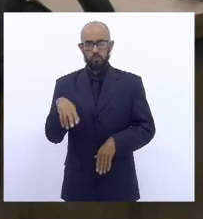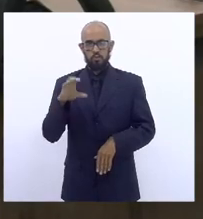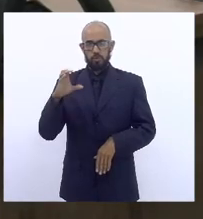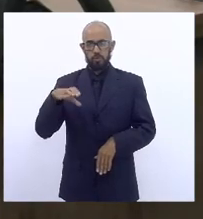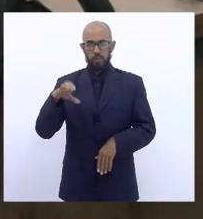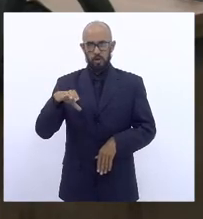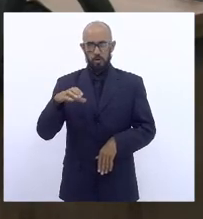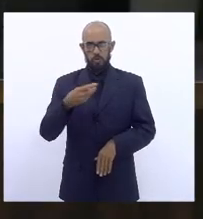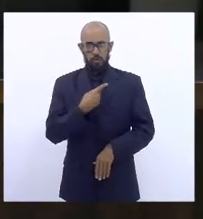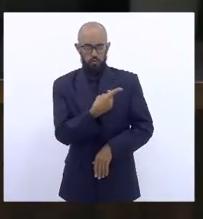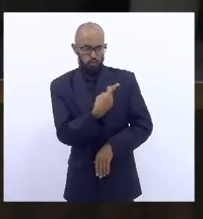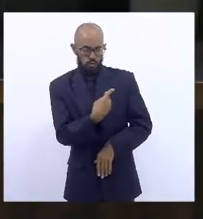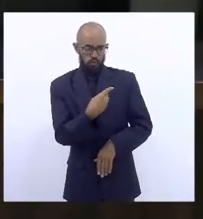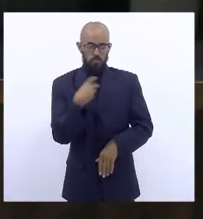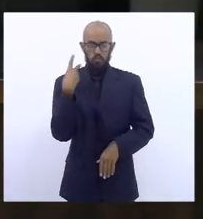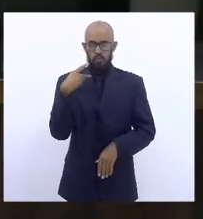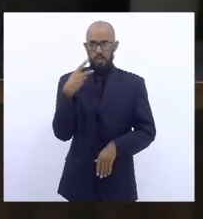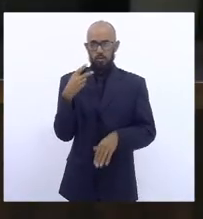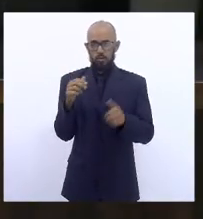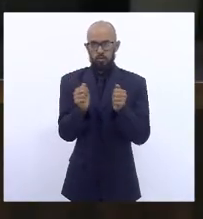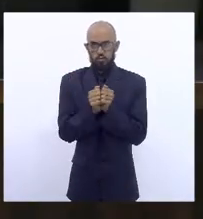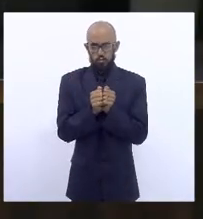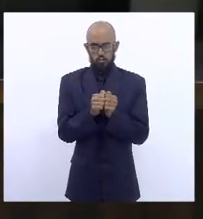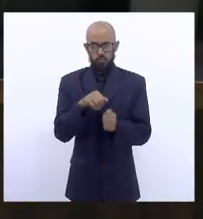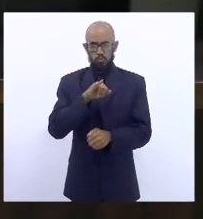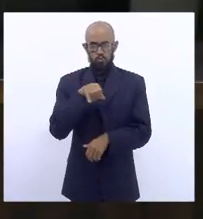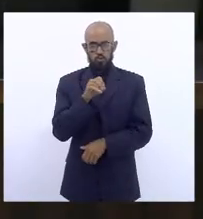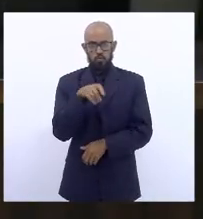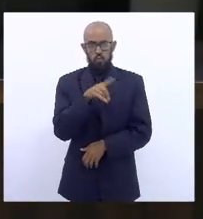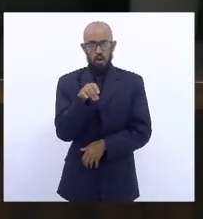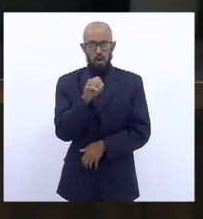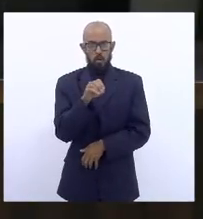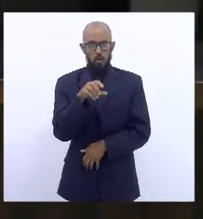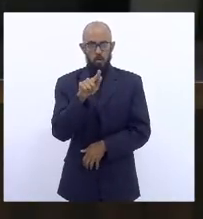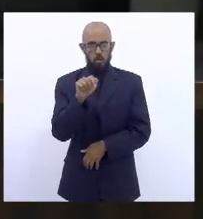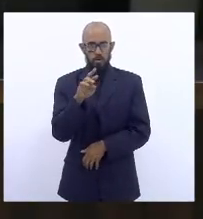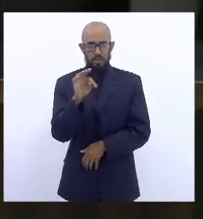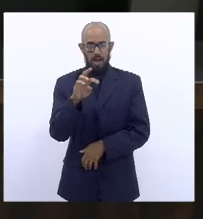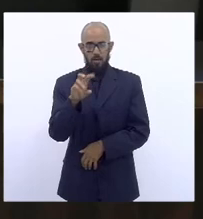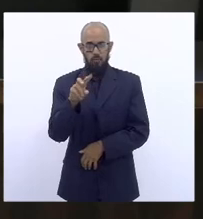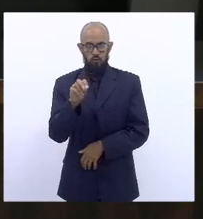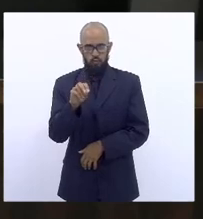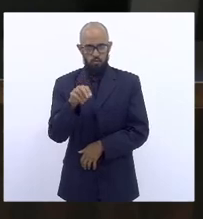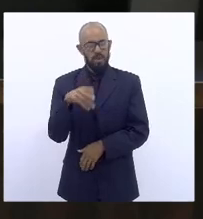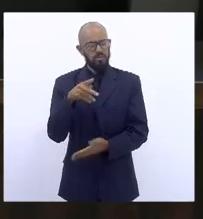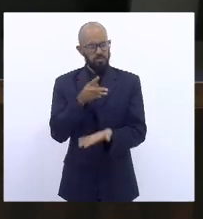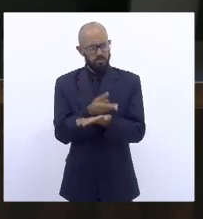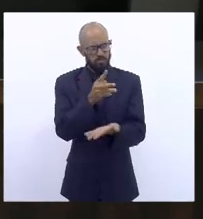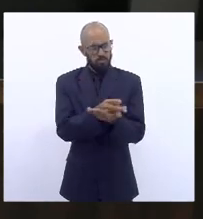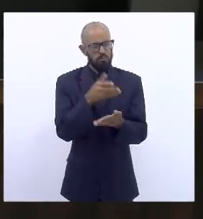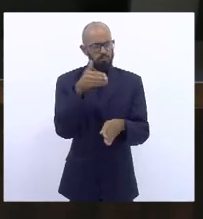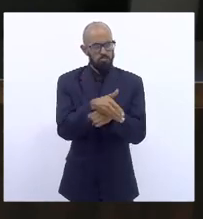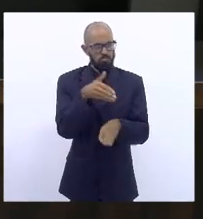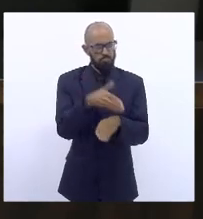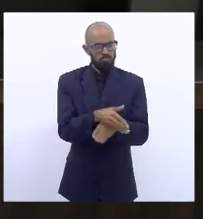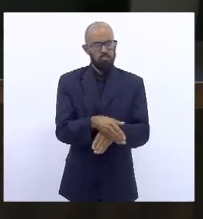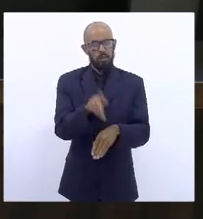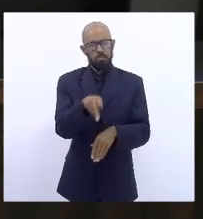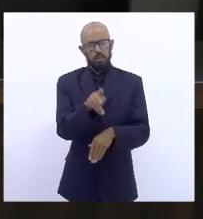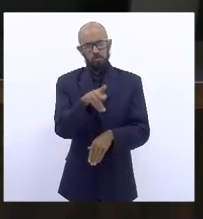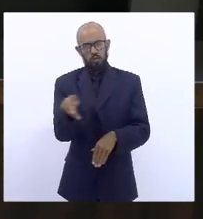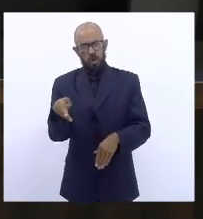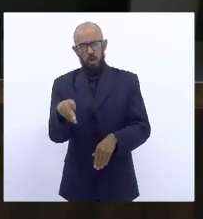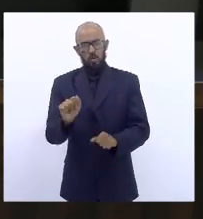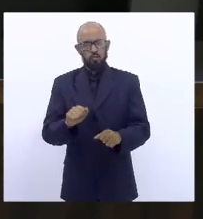naquela cidade. João Gustavo tem estado sempre muito presente nas agendas da Pastoral dos Políticos